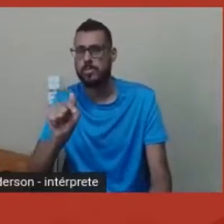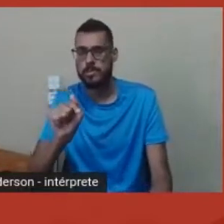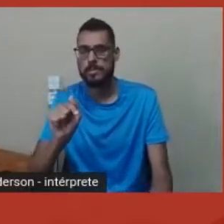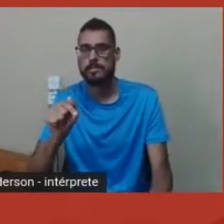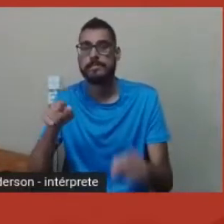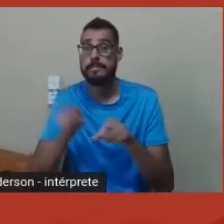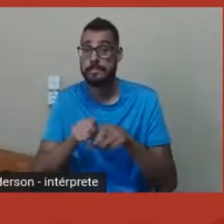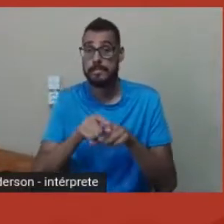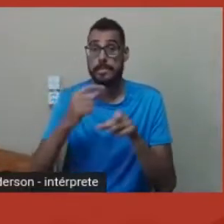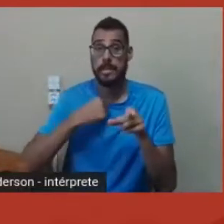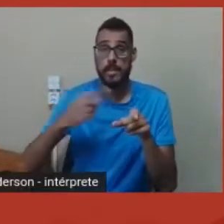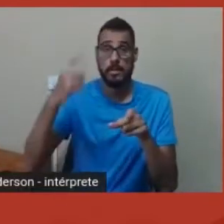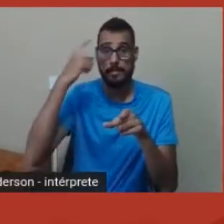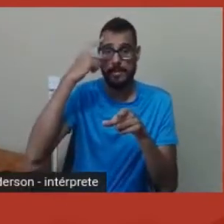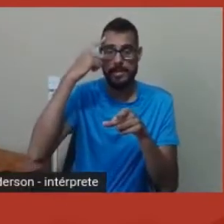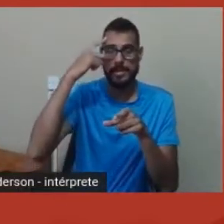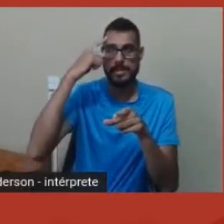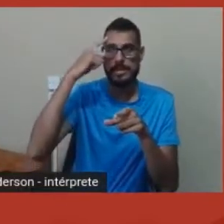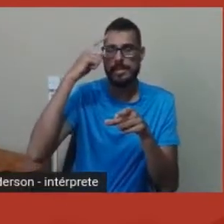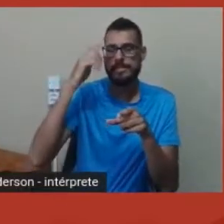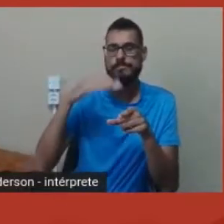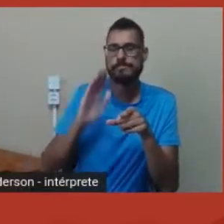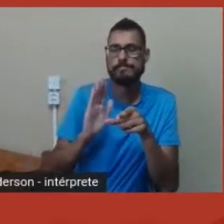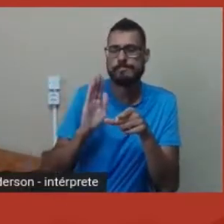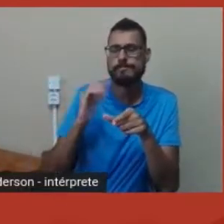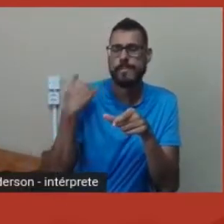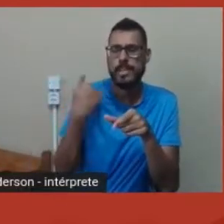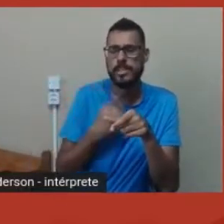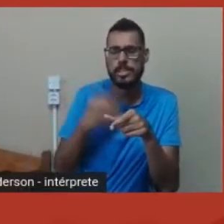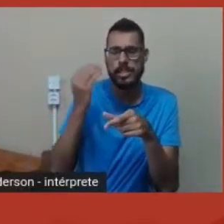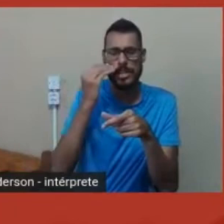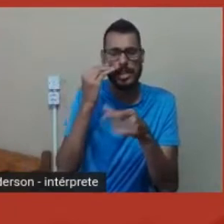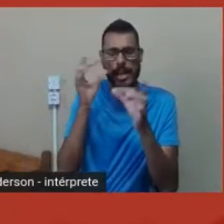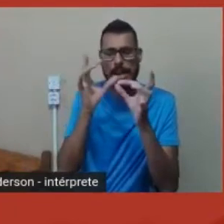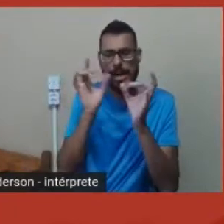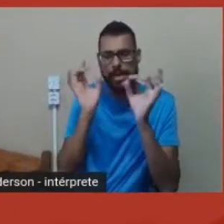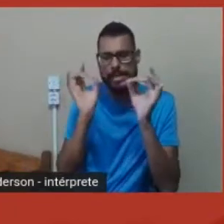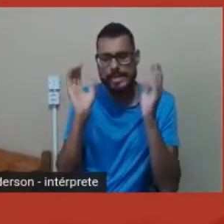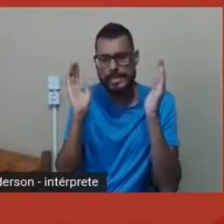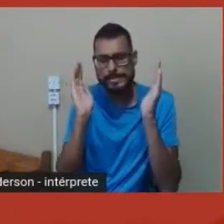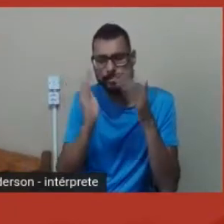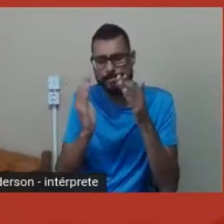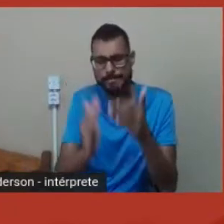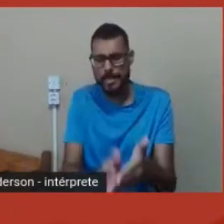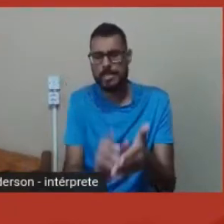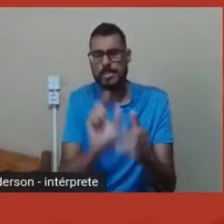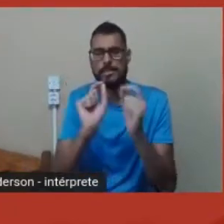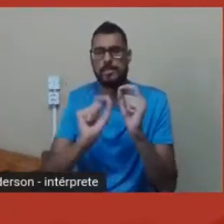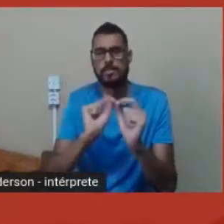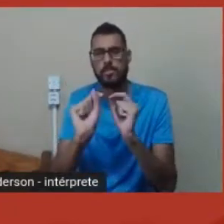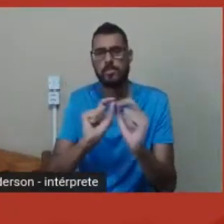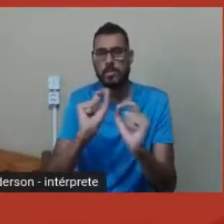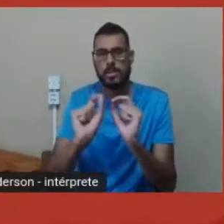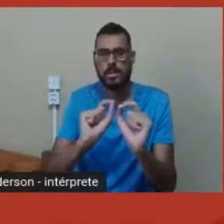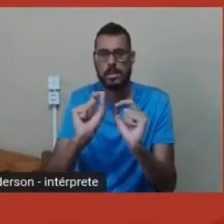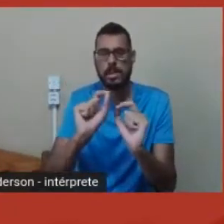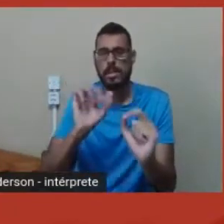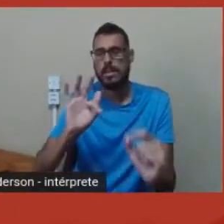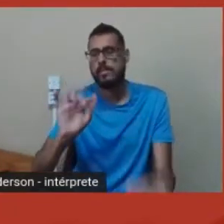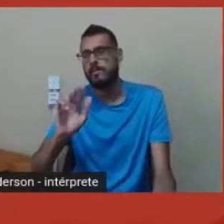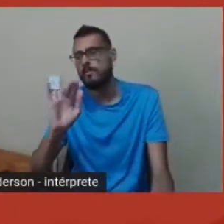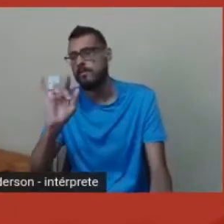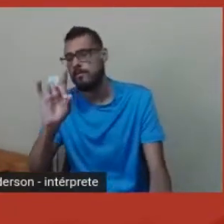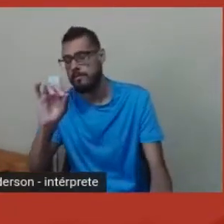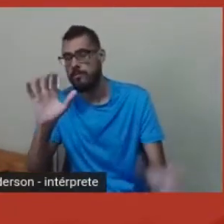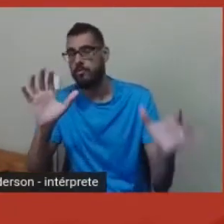Eu pensei mais em ser um pouco mais específica, né? O que é fluido compressível e incompressível, né?